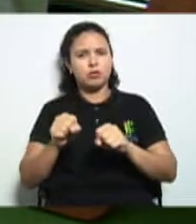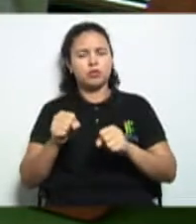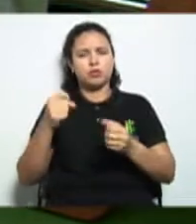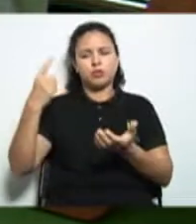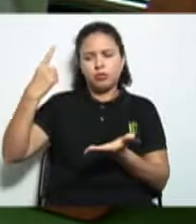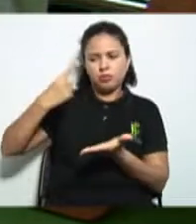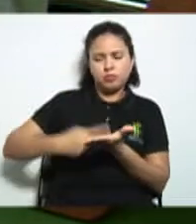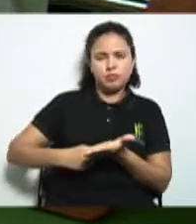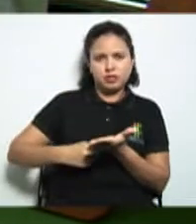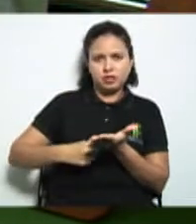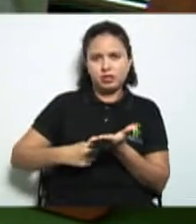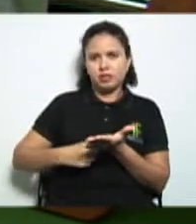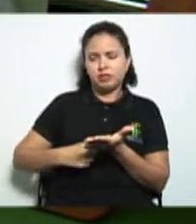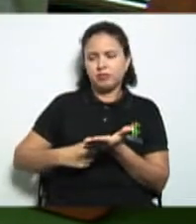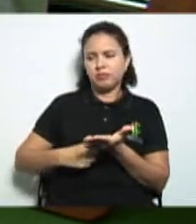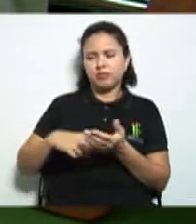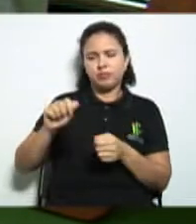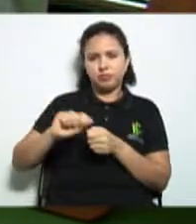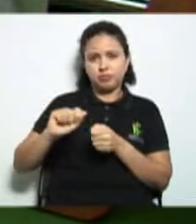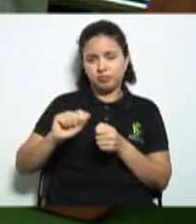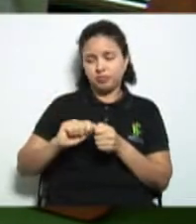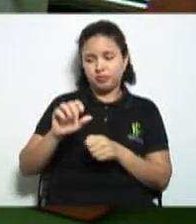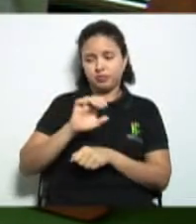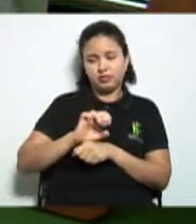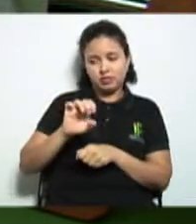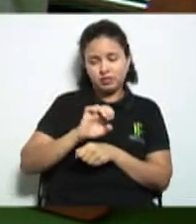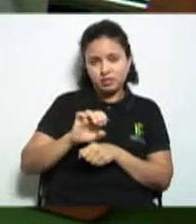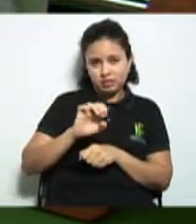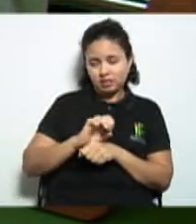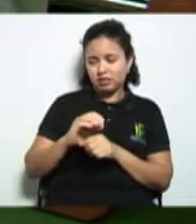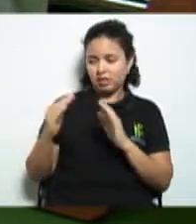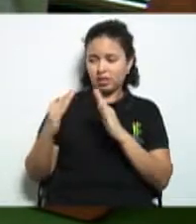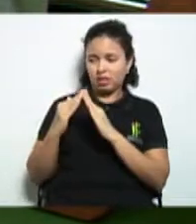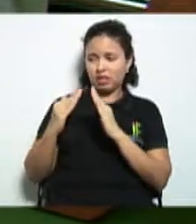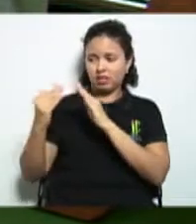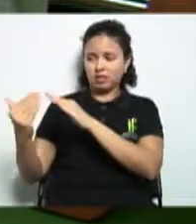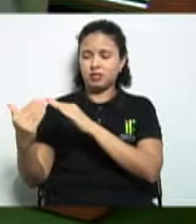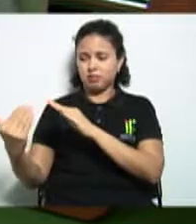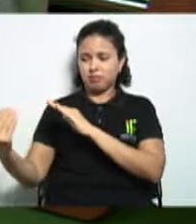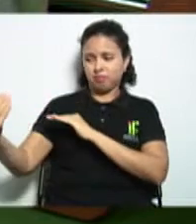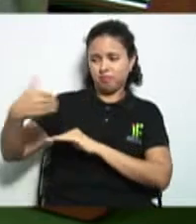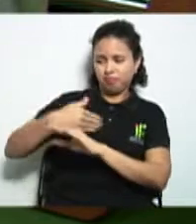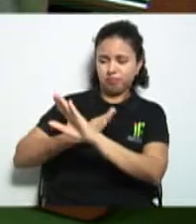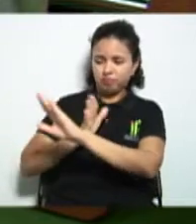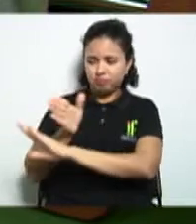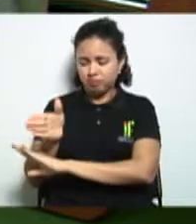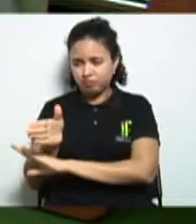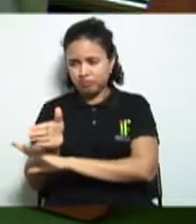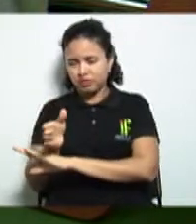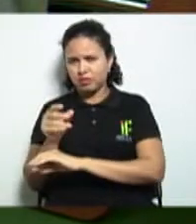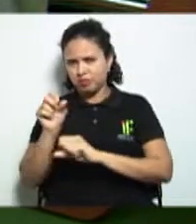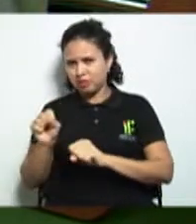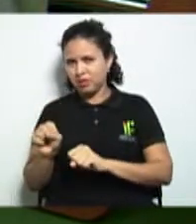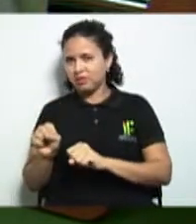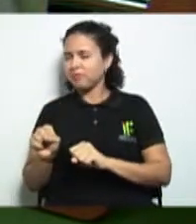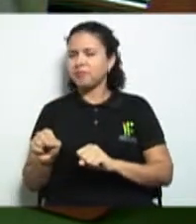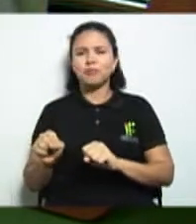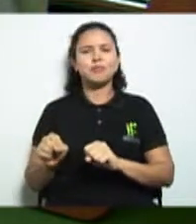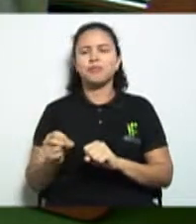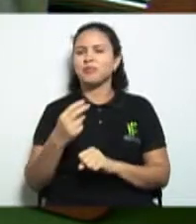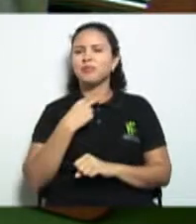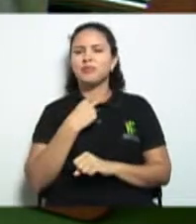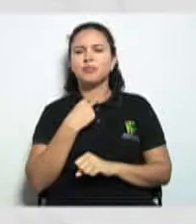combina de fazer o estágio. Você faz na minha casa, eu faço na sua. Então, não dá, né? Fica meio complicado, tá? E